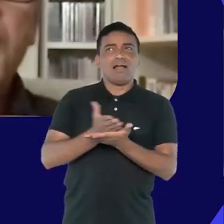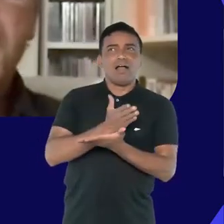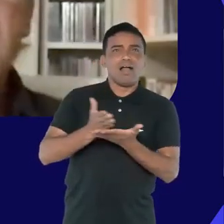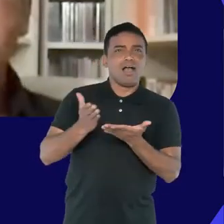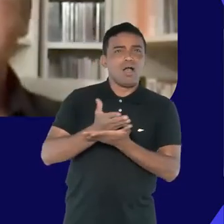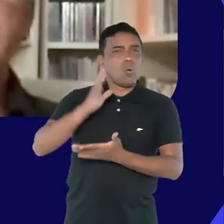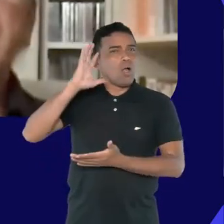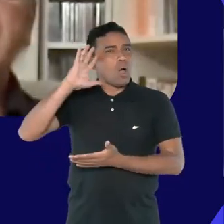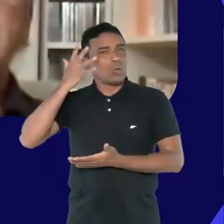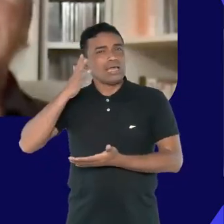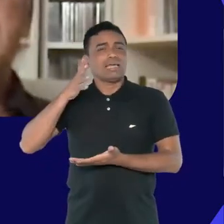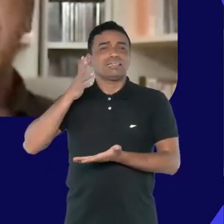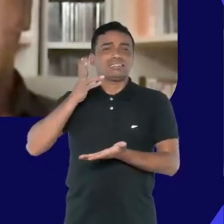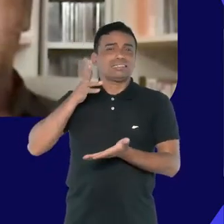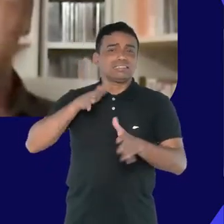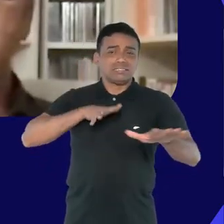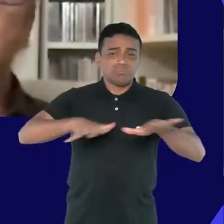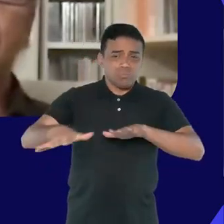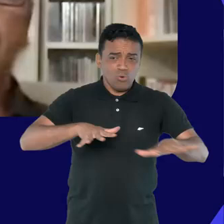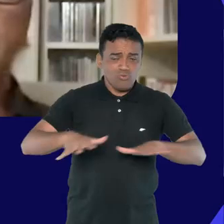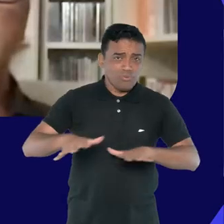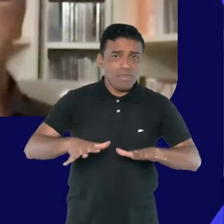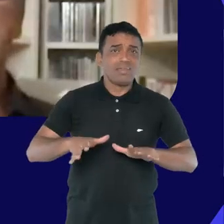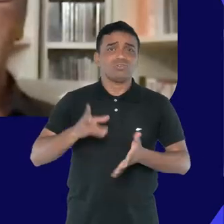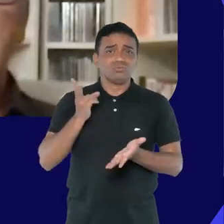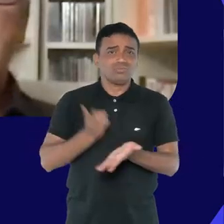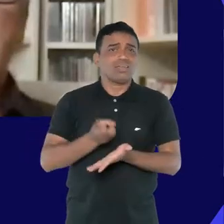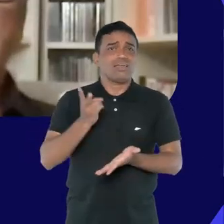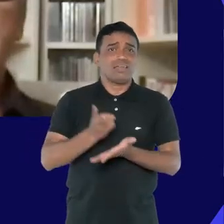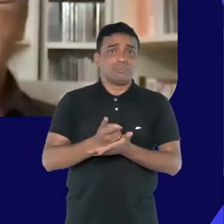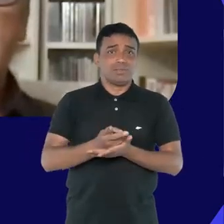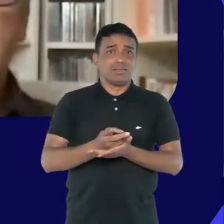um movimento permanente entre nós e os outros.